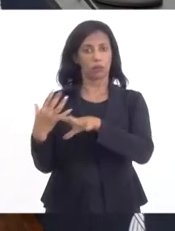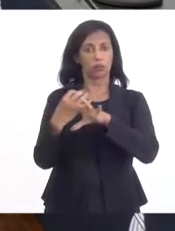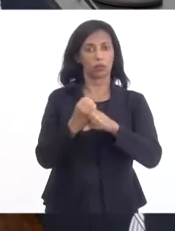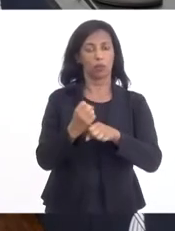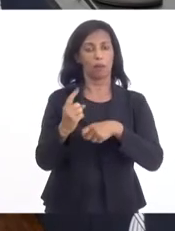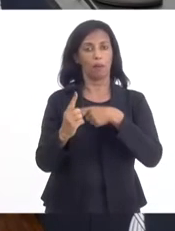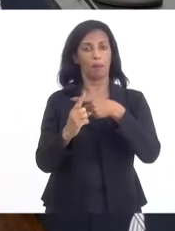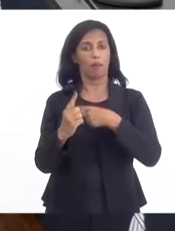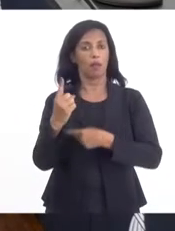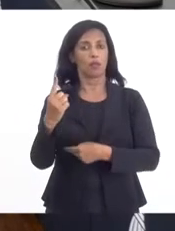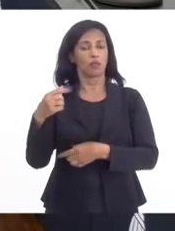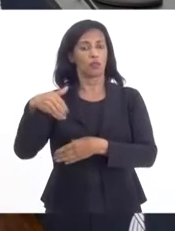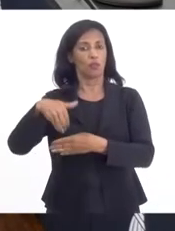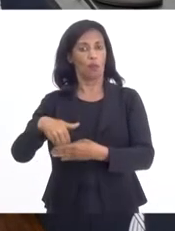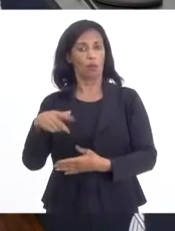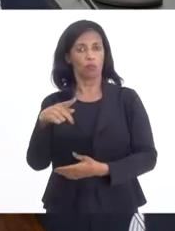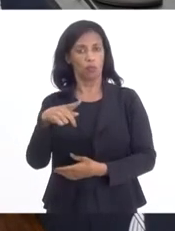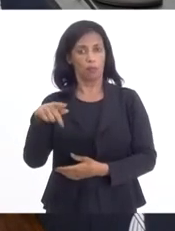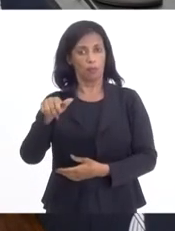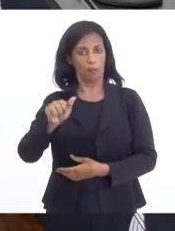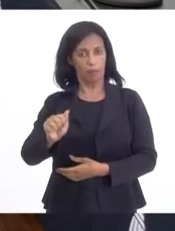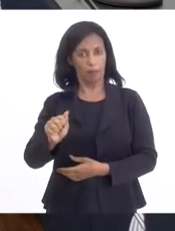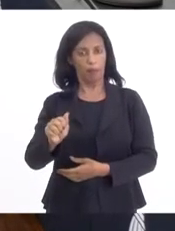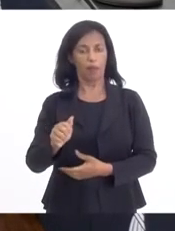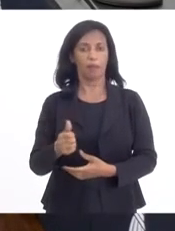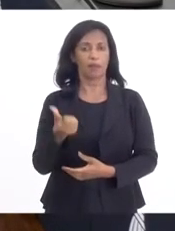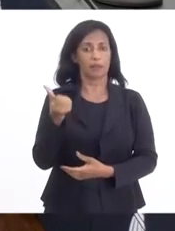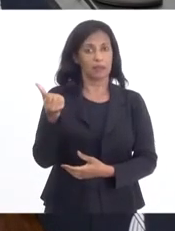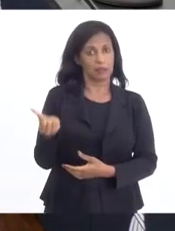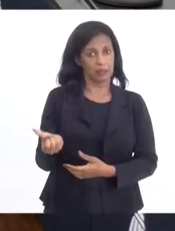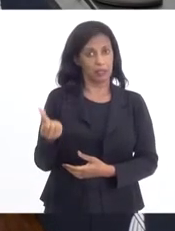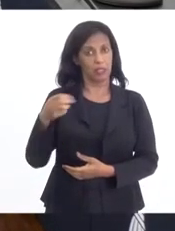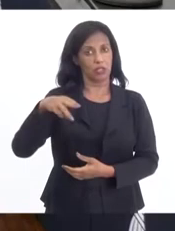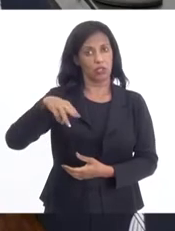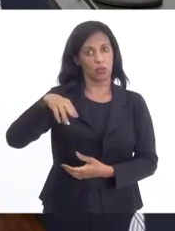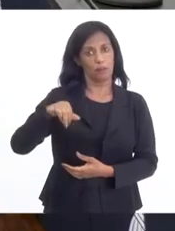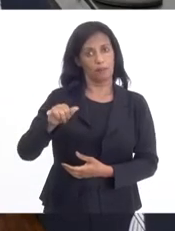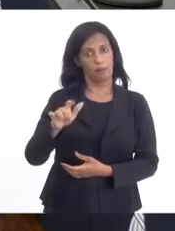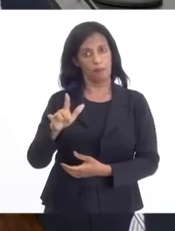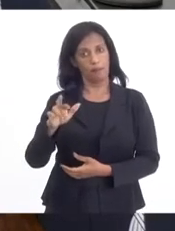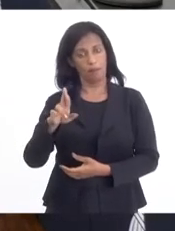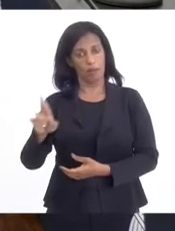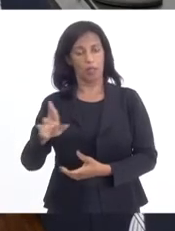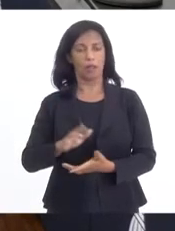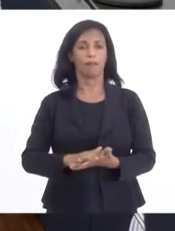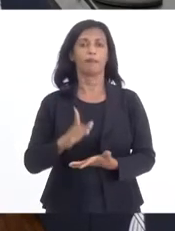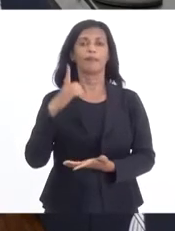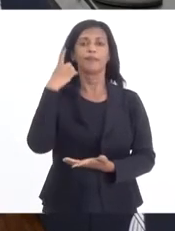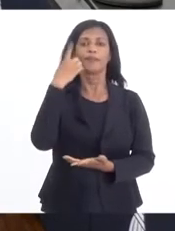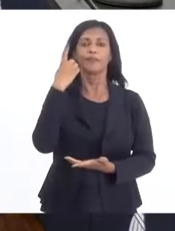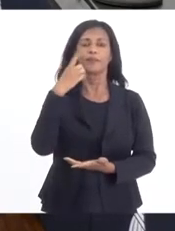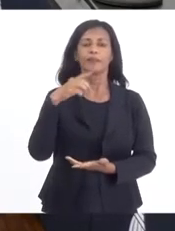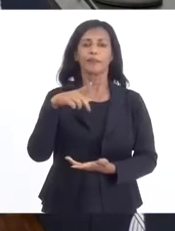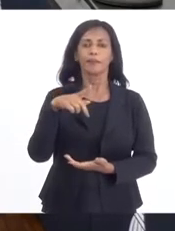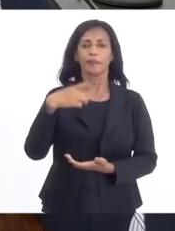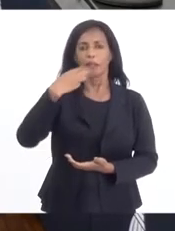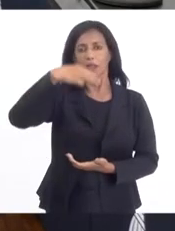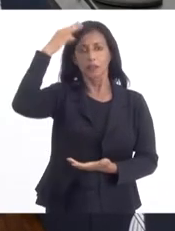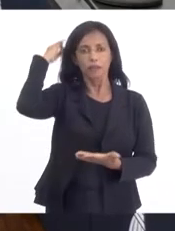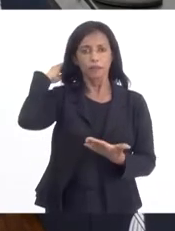voto no PPA, passa a ser 6 do Marcos Mille. Deputado Márcio